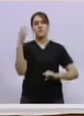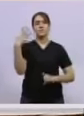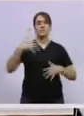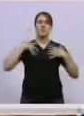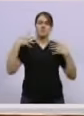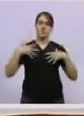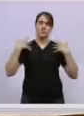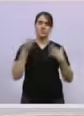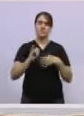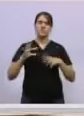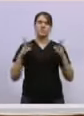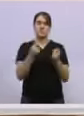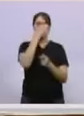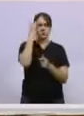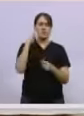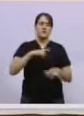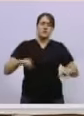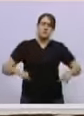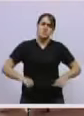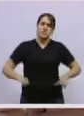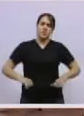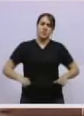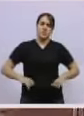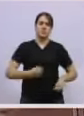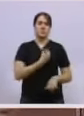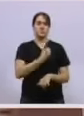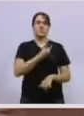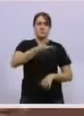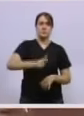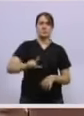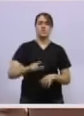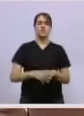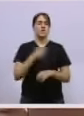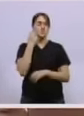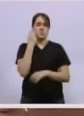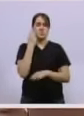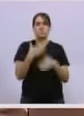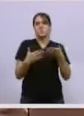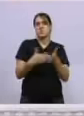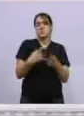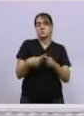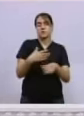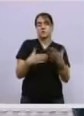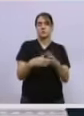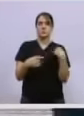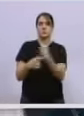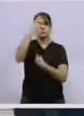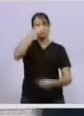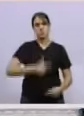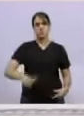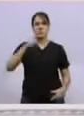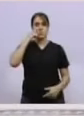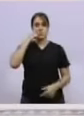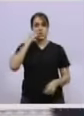Se todos nós temos um calvário para subir, e isso é muito comum, porque todos nós somos humanos, e o mais feliz